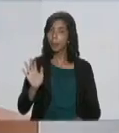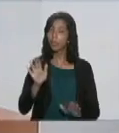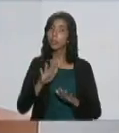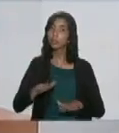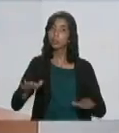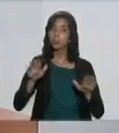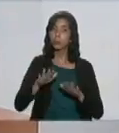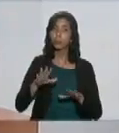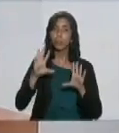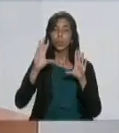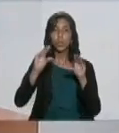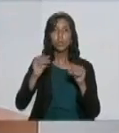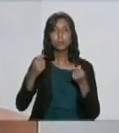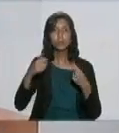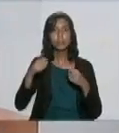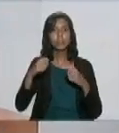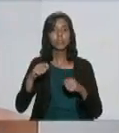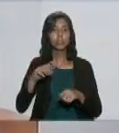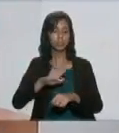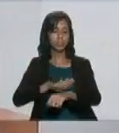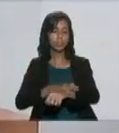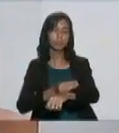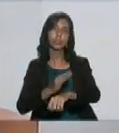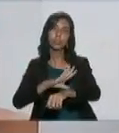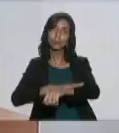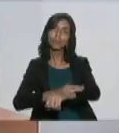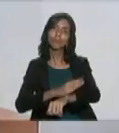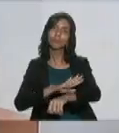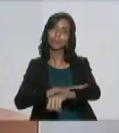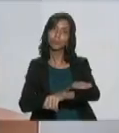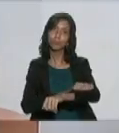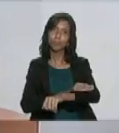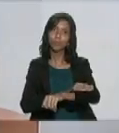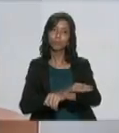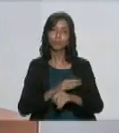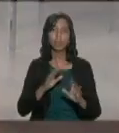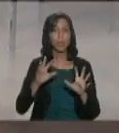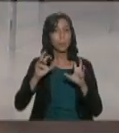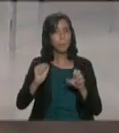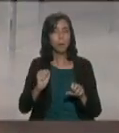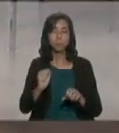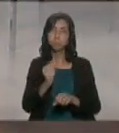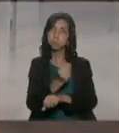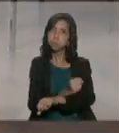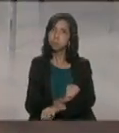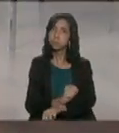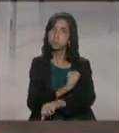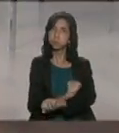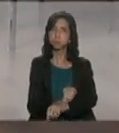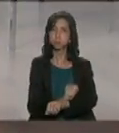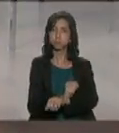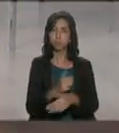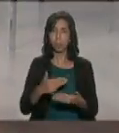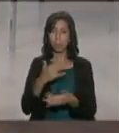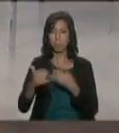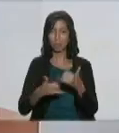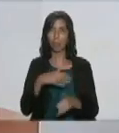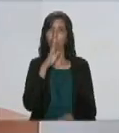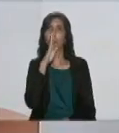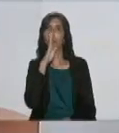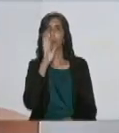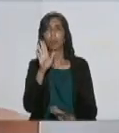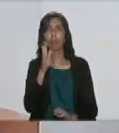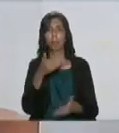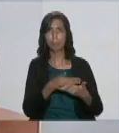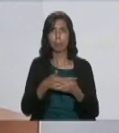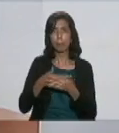no geral, o toque, você tem que abraçar a musculatura. Porque aqui na boneca, fecha a mão toda. Fecha a mão. A boneca é estática, né? É diferente.